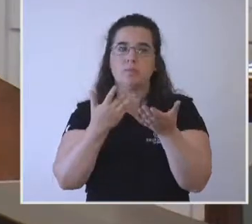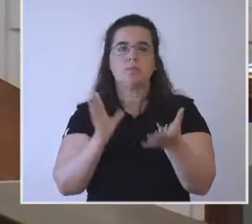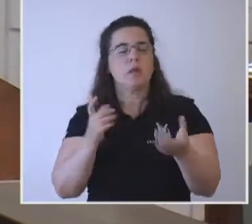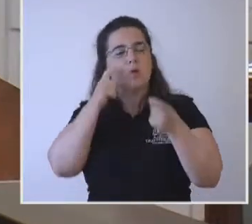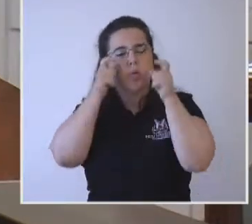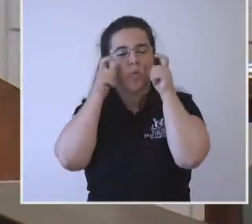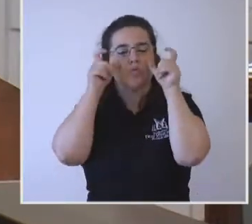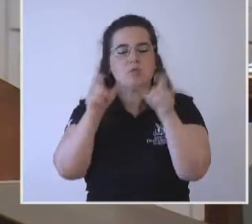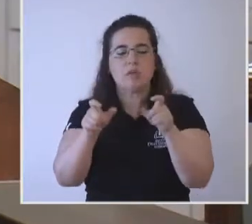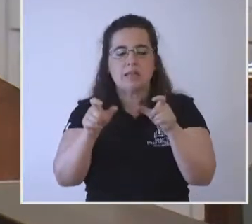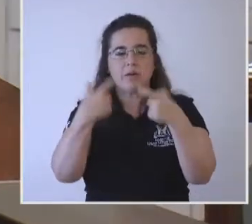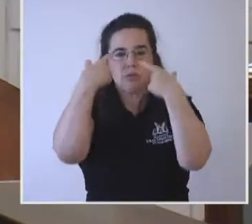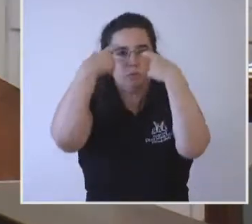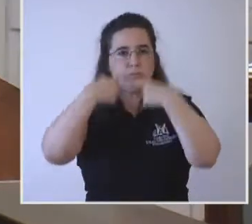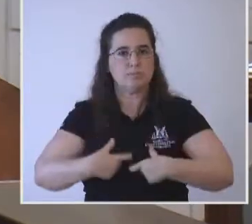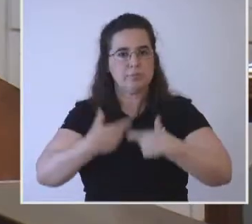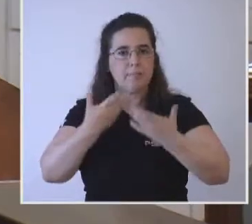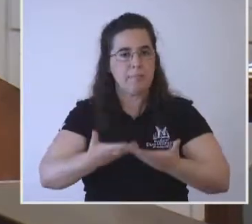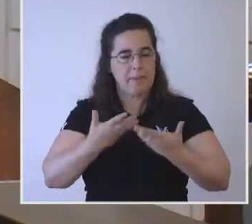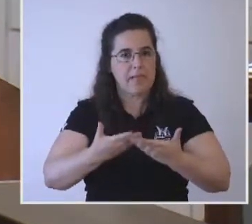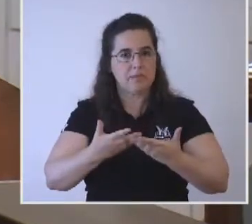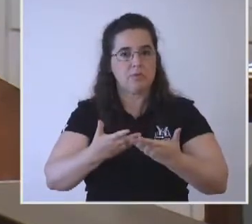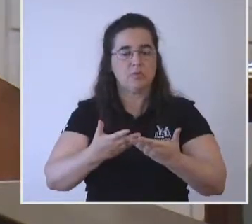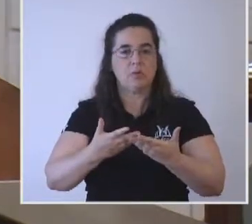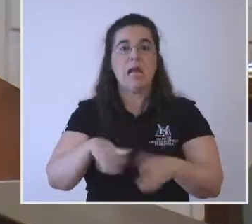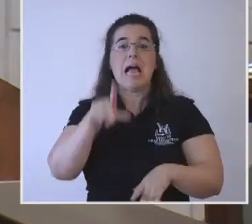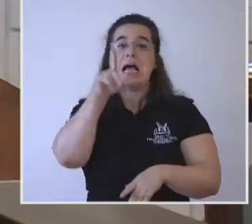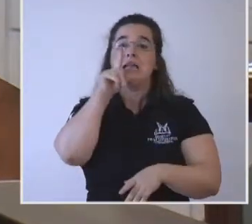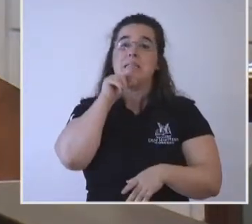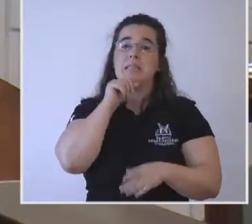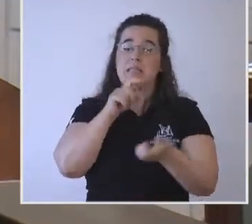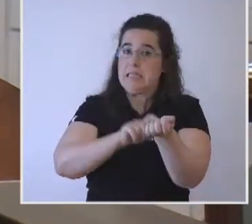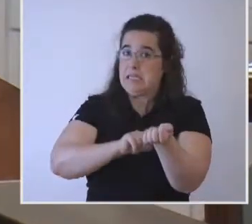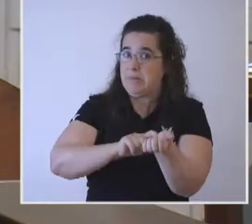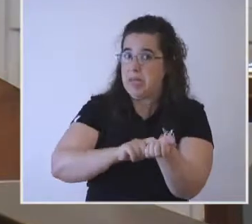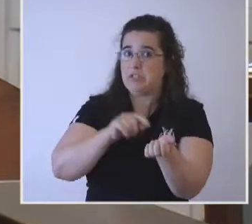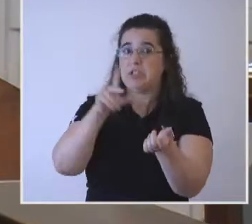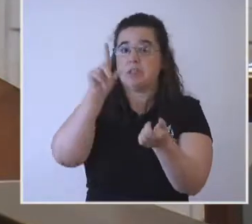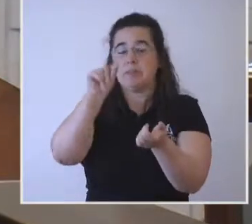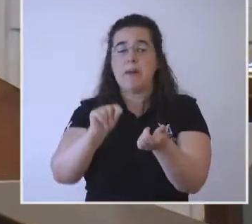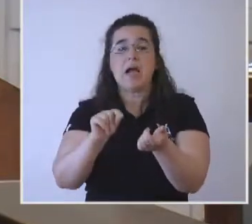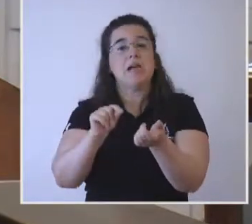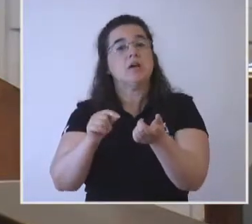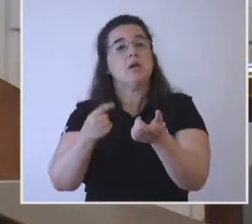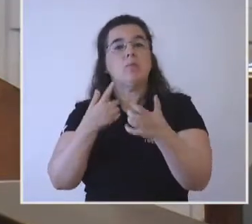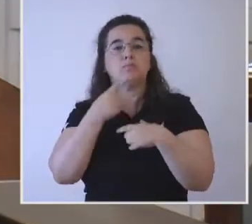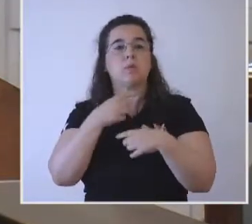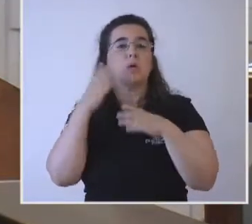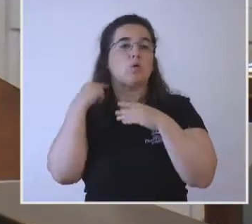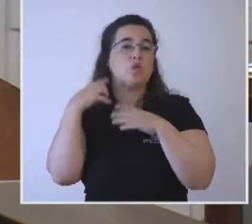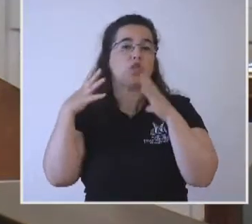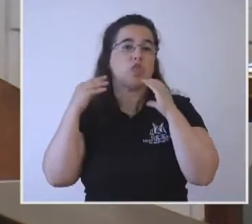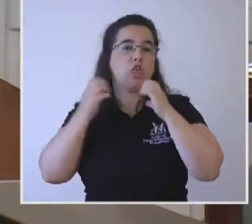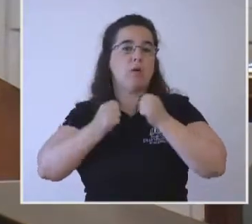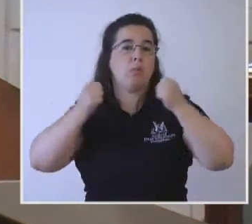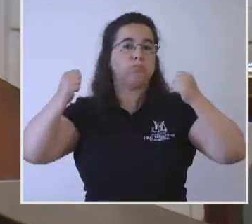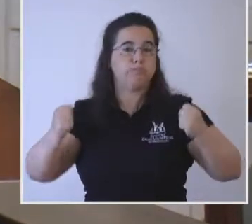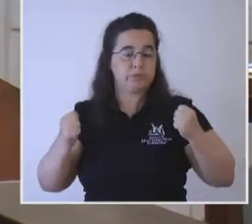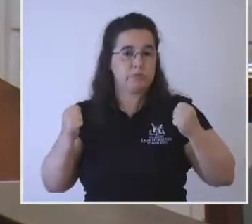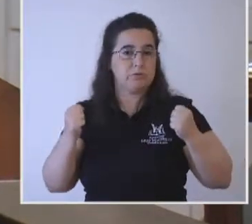agora a avaliar a diabetes e a obesidade associada, é outra linha de investigação, ainda assim com uma